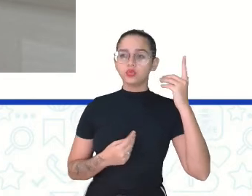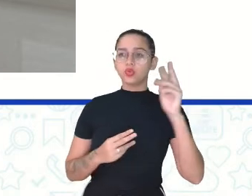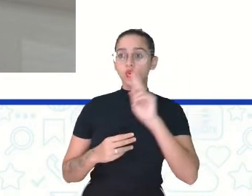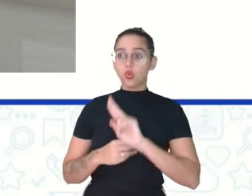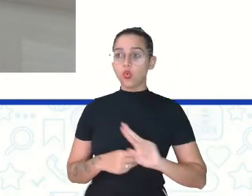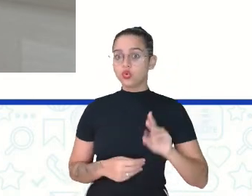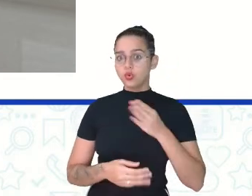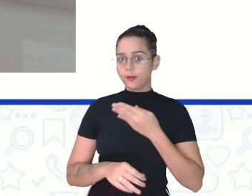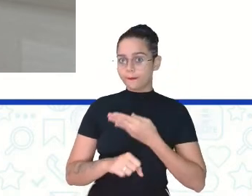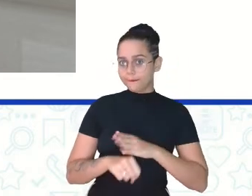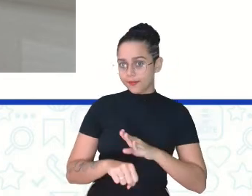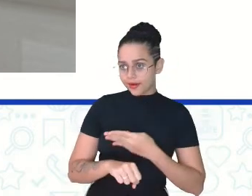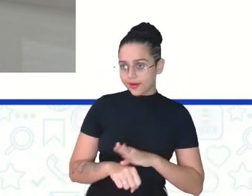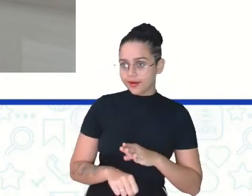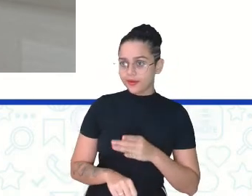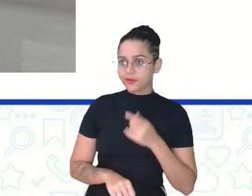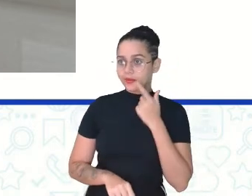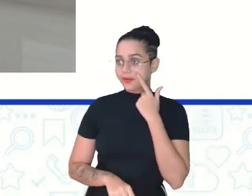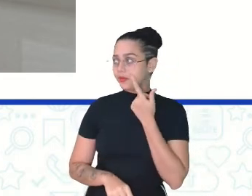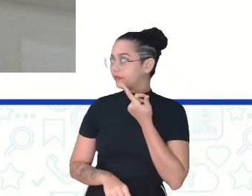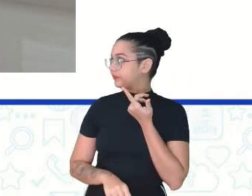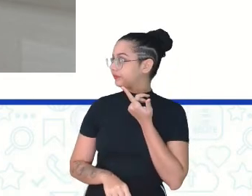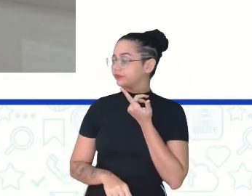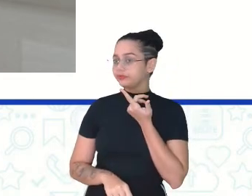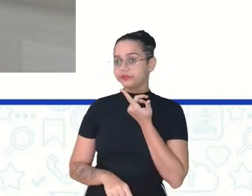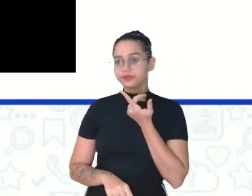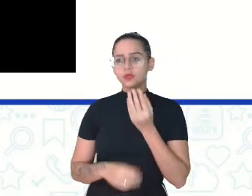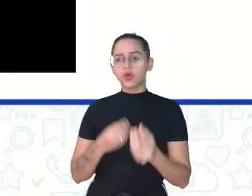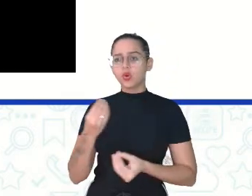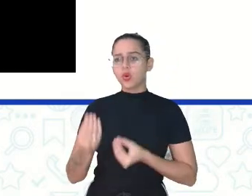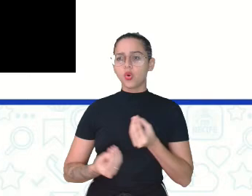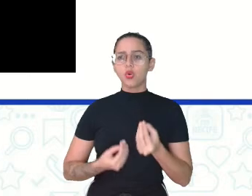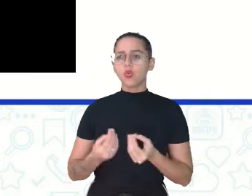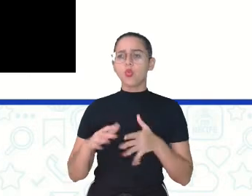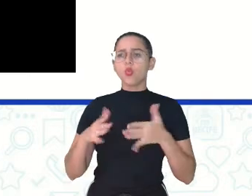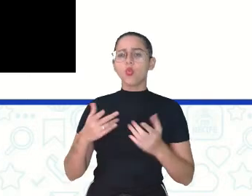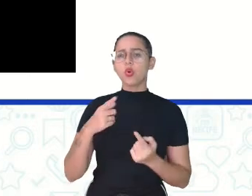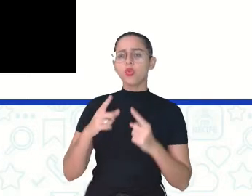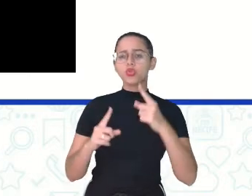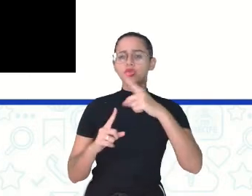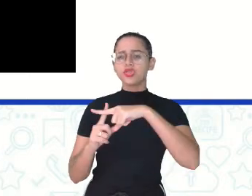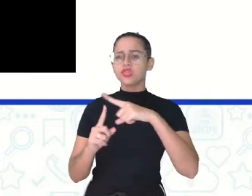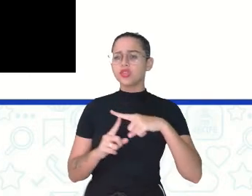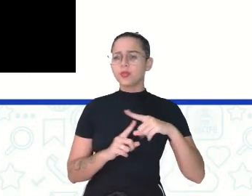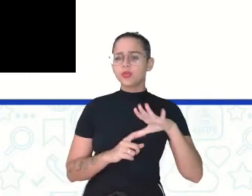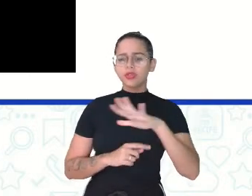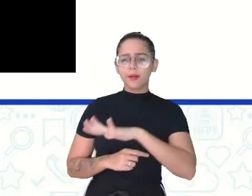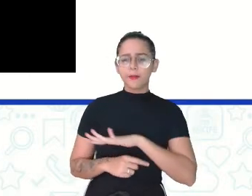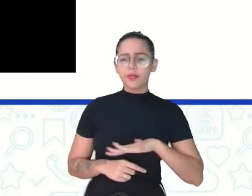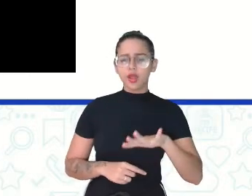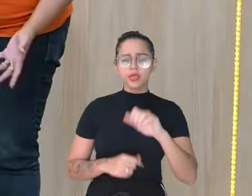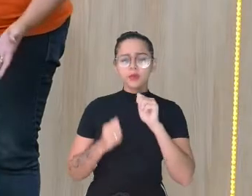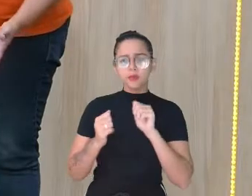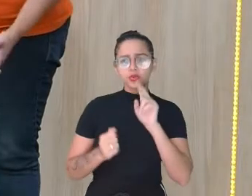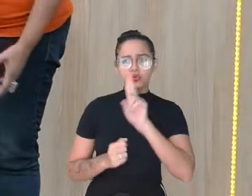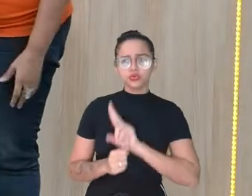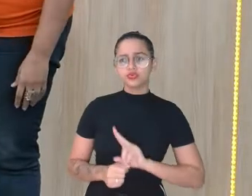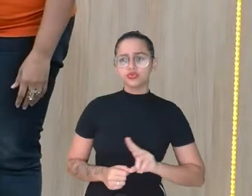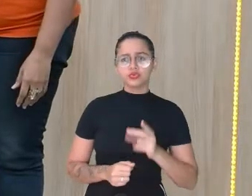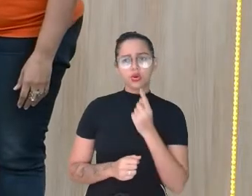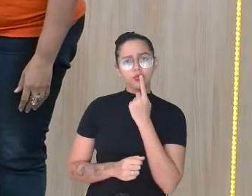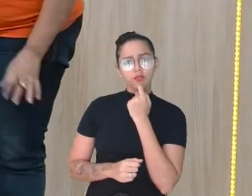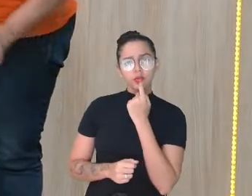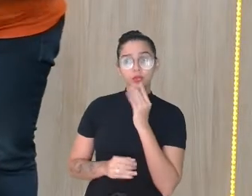uso do branco. Aí o outro, em que tipo de ambiente a gente pode usar um vermelho,